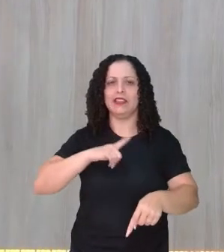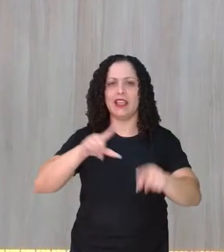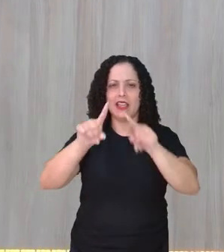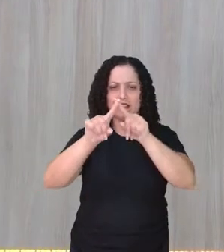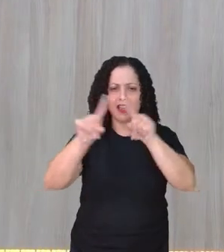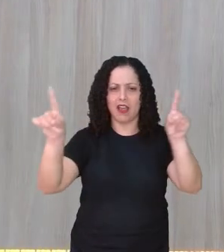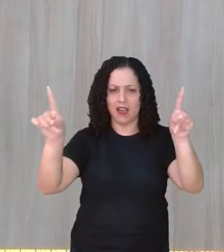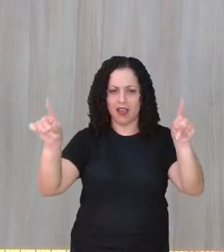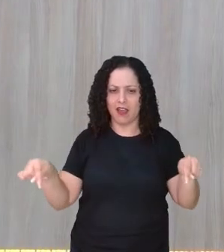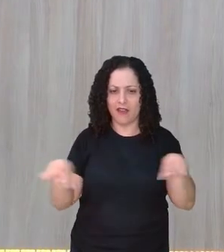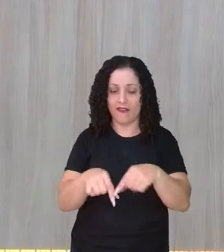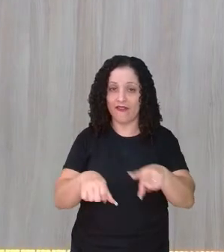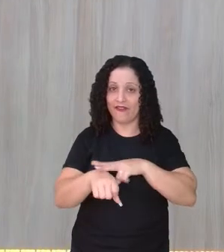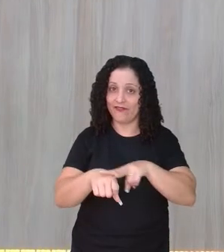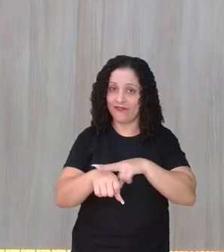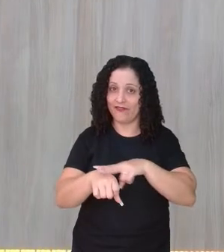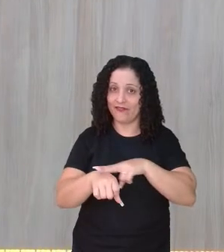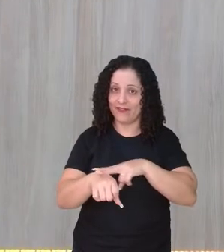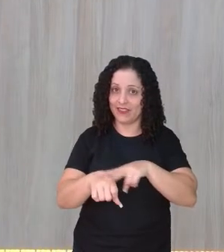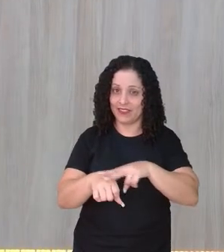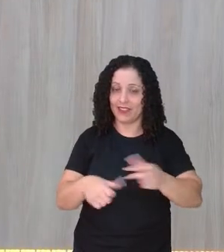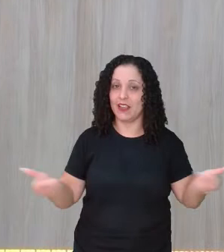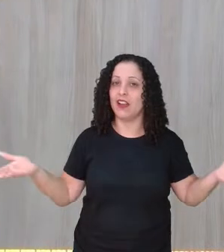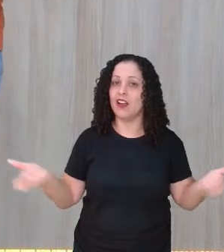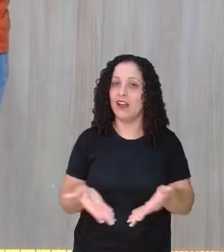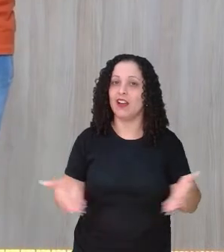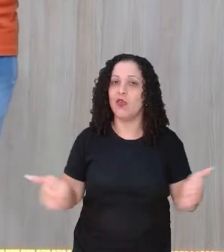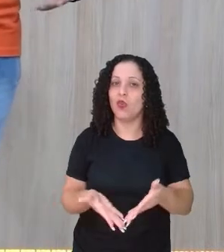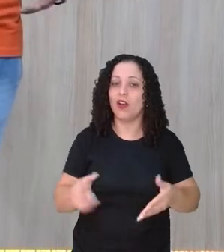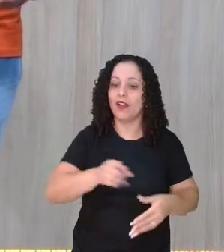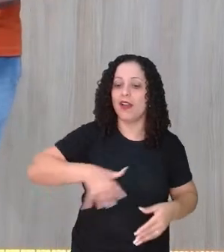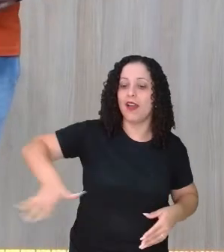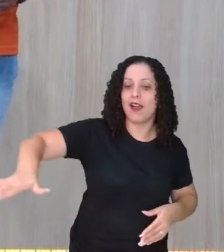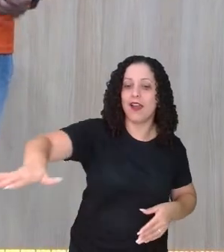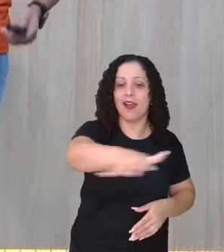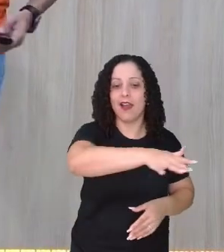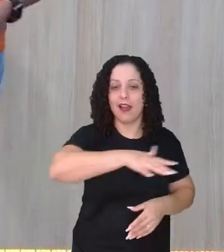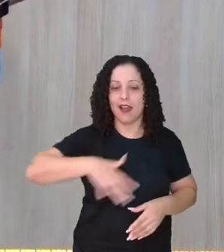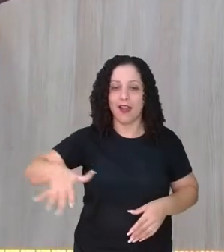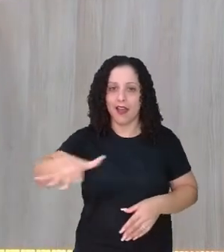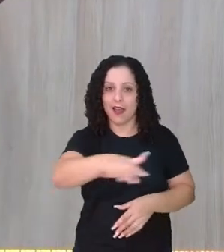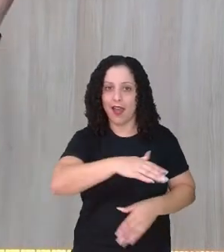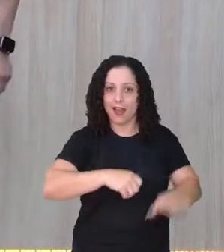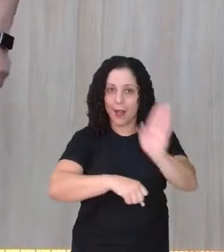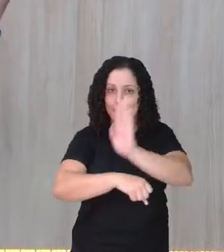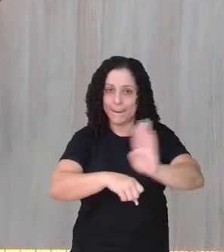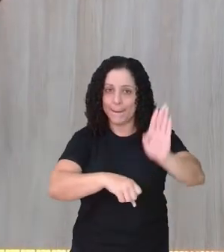essa parte gramada aí. E quero saber qual é a área do piso. Então, para